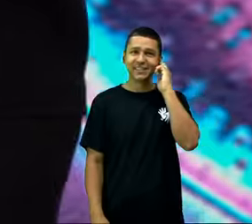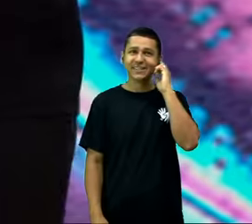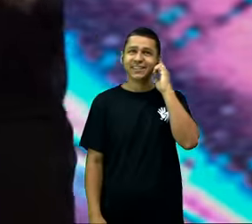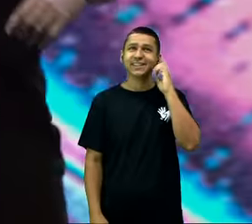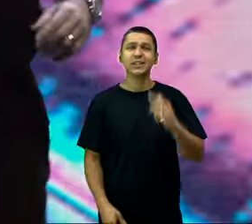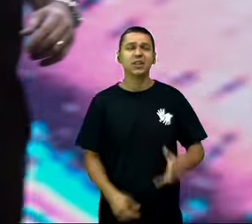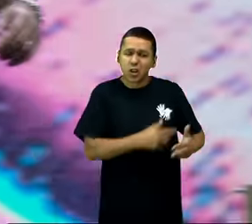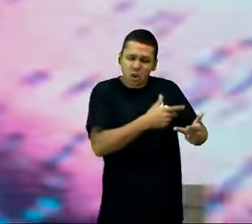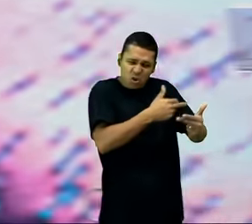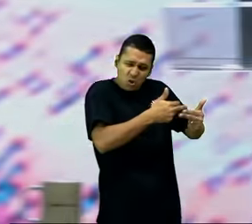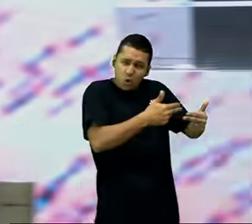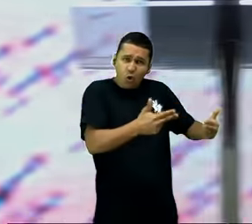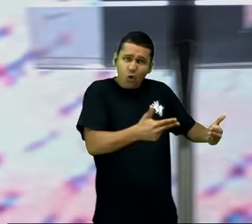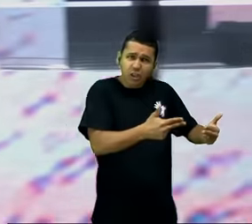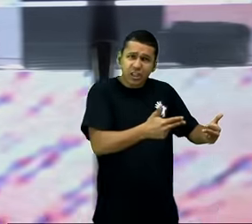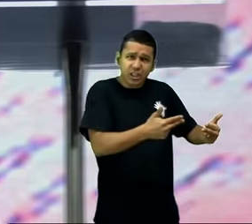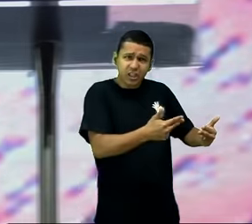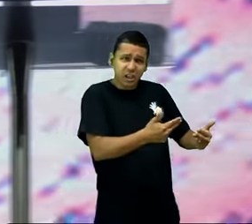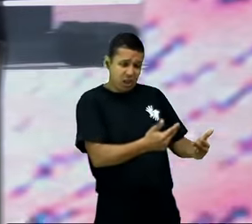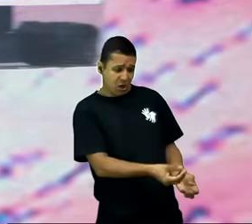Coisas nunca vão ganhar o nosso coração.